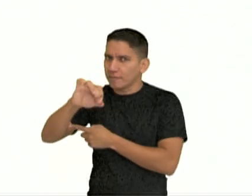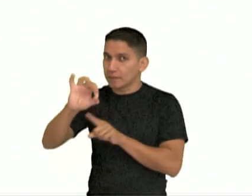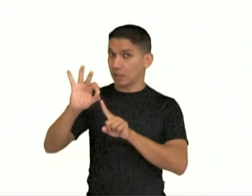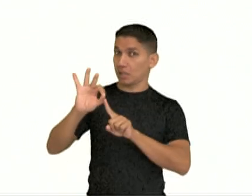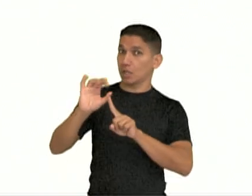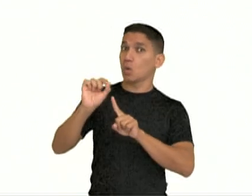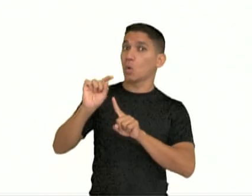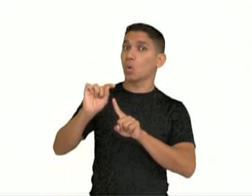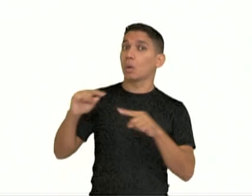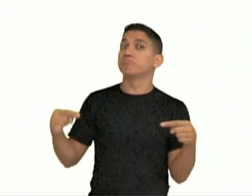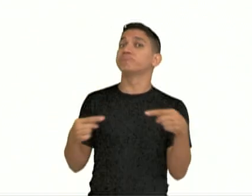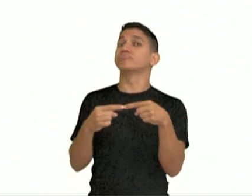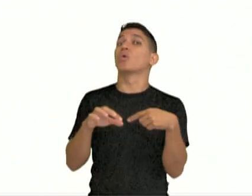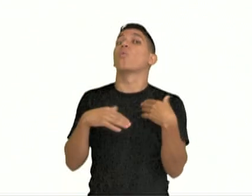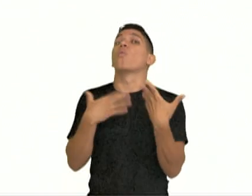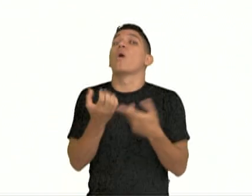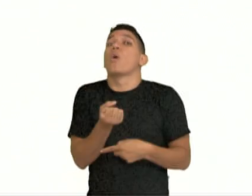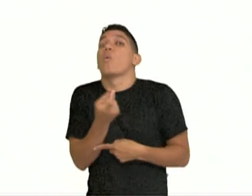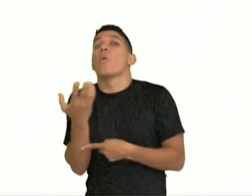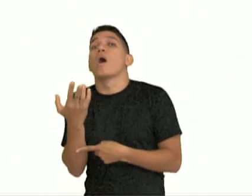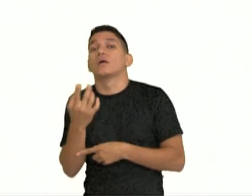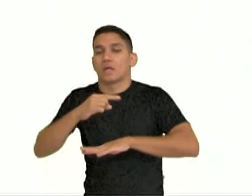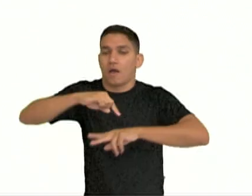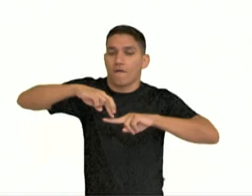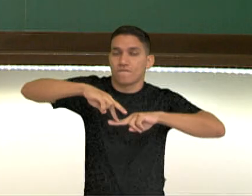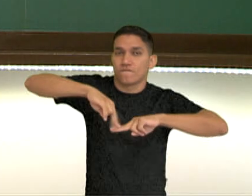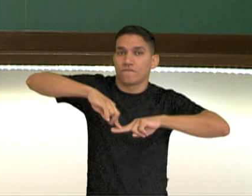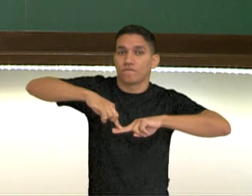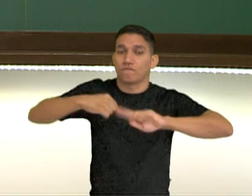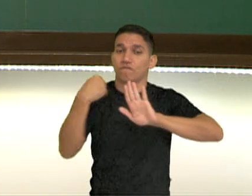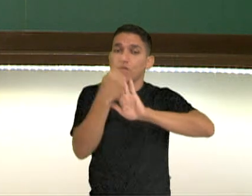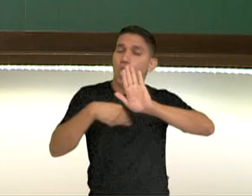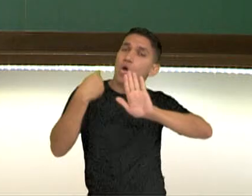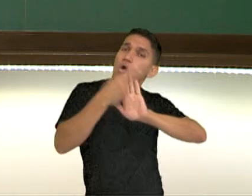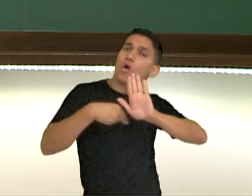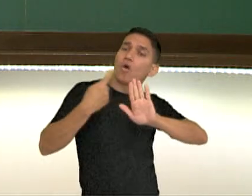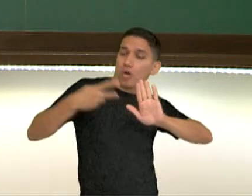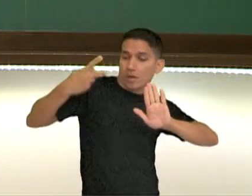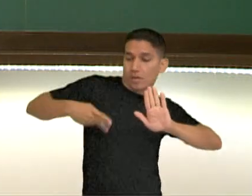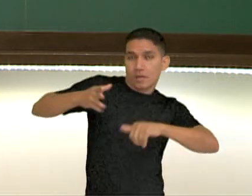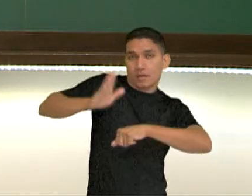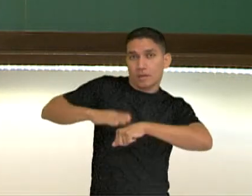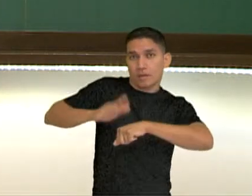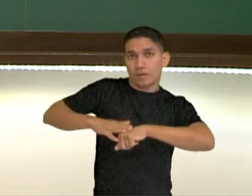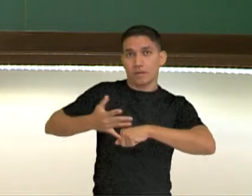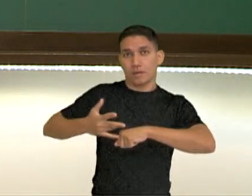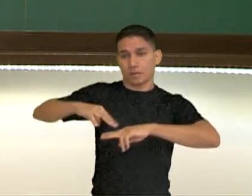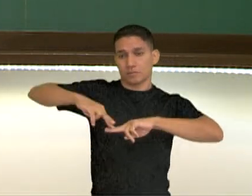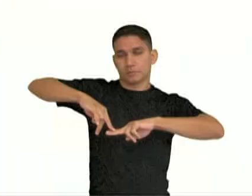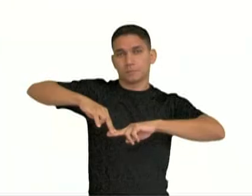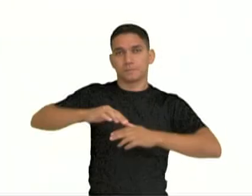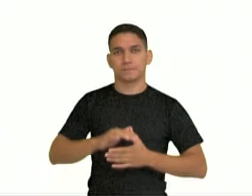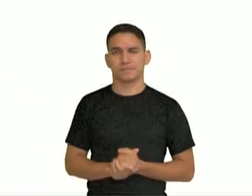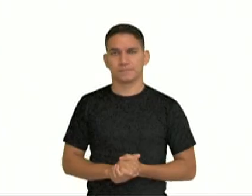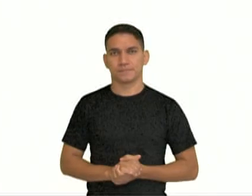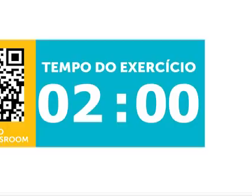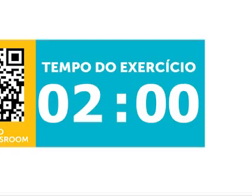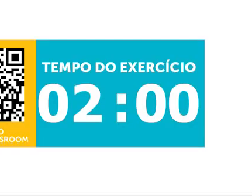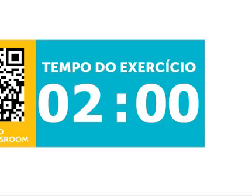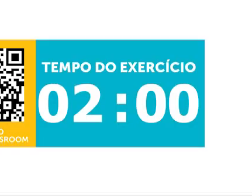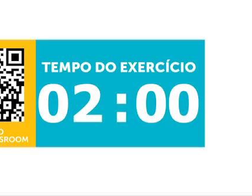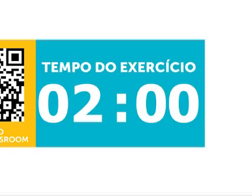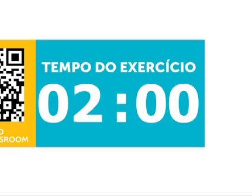graus vai ser quantas voltas que ele deu no corpo lá com o skate. Vamos lá?